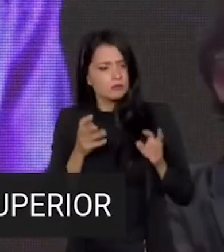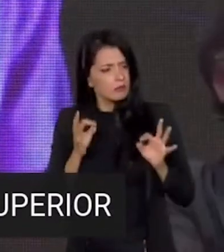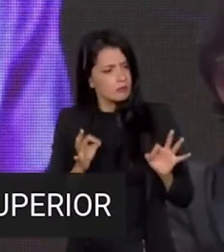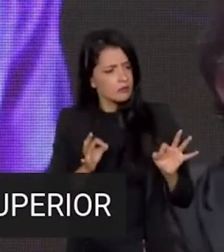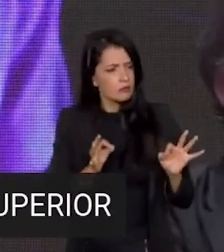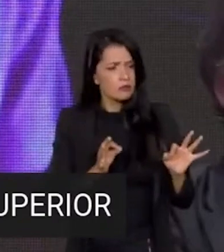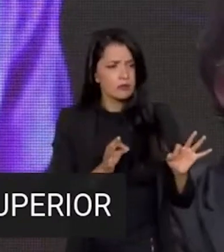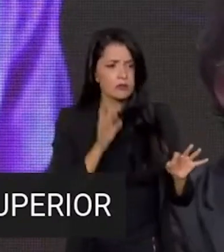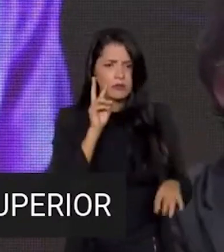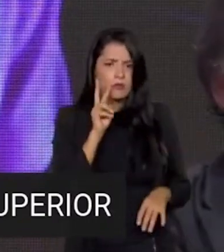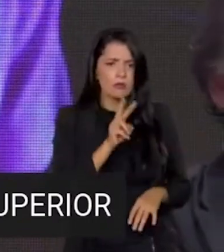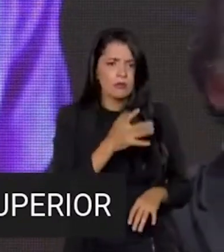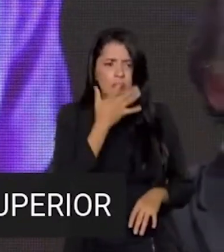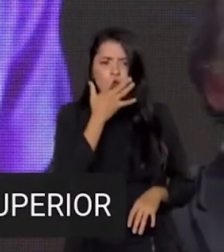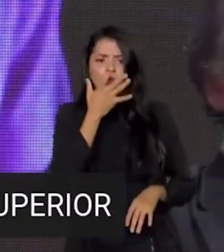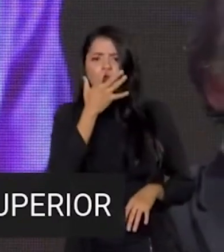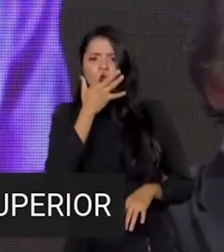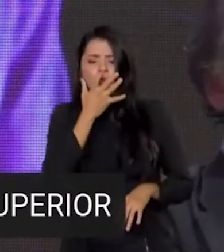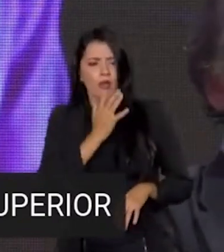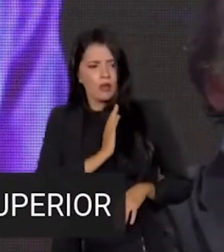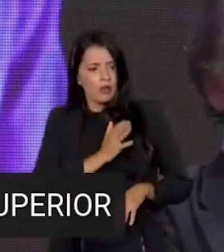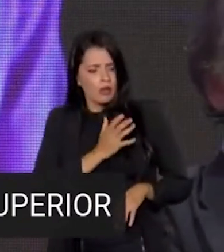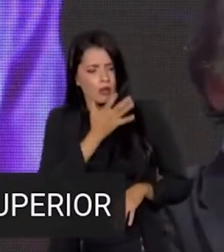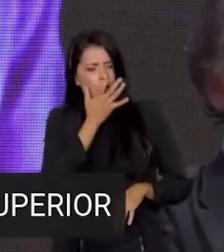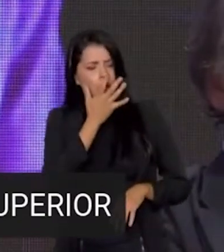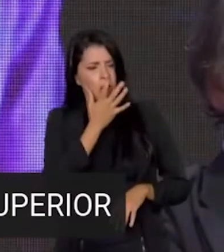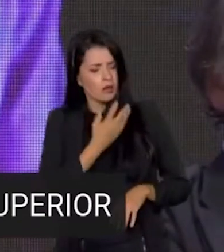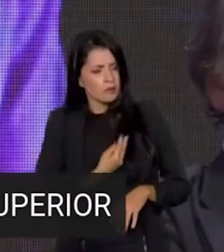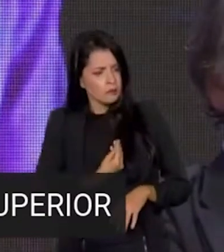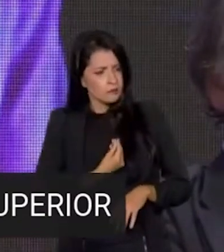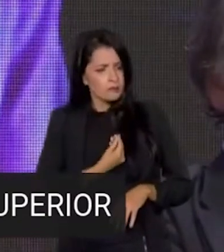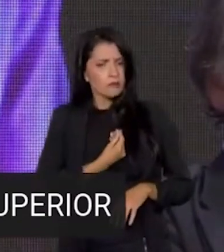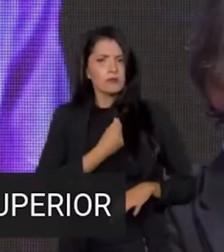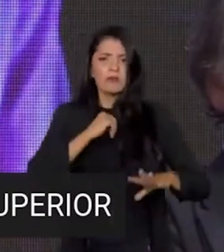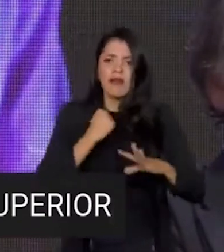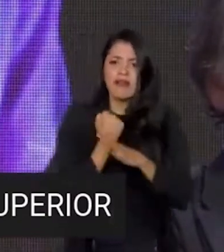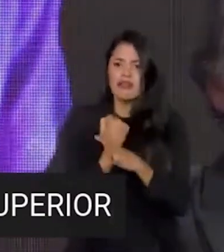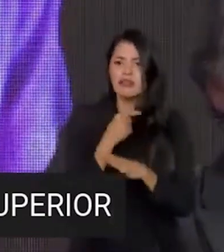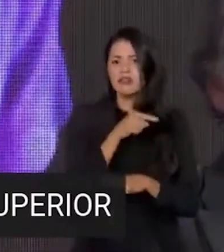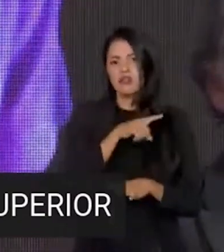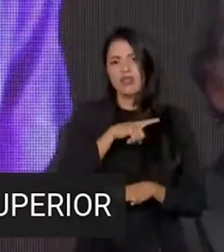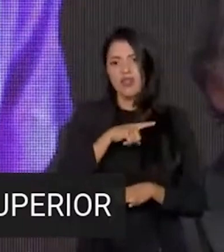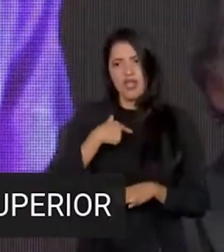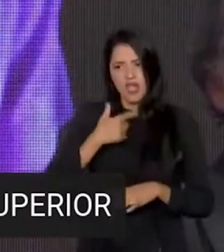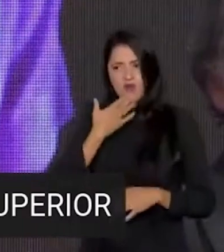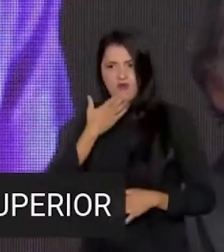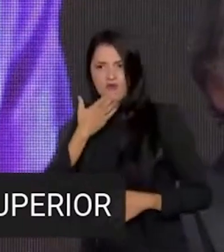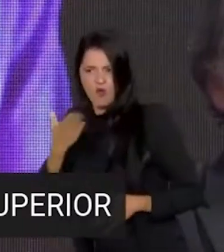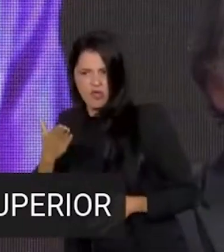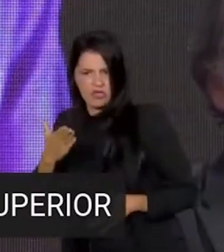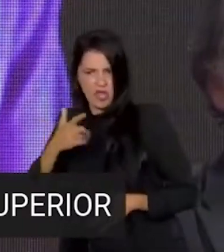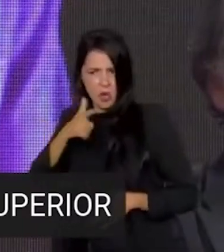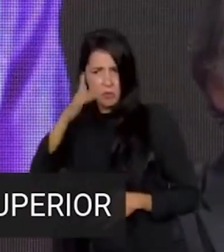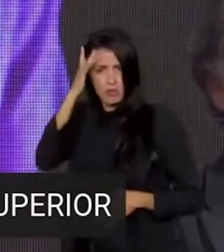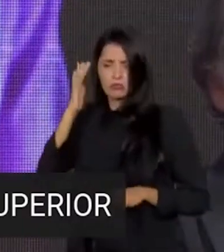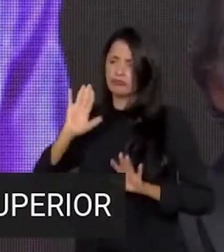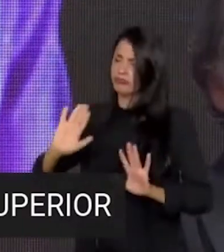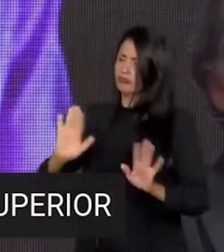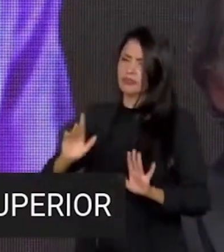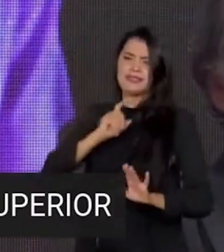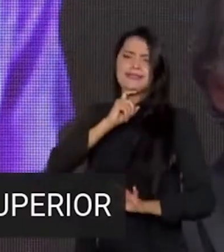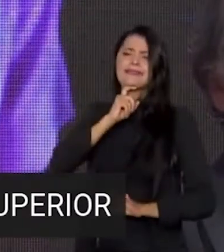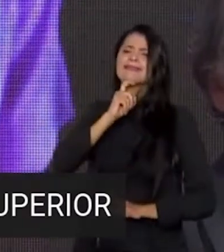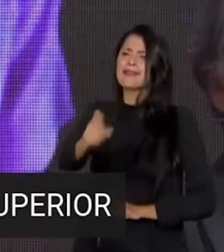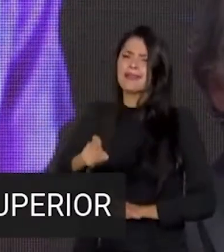olhar muito mais com o coração, para garantir o seguinte: eu não tenho que favorecer ninguém, eu só tenho que dar